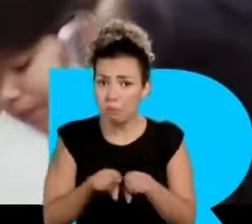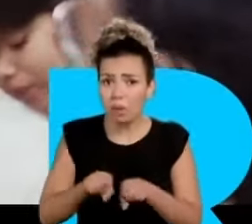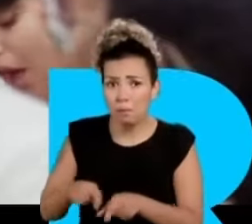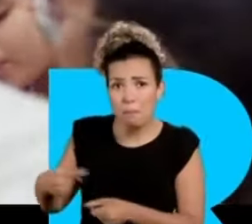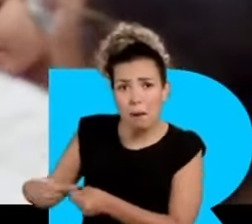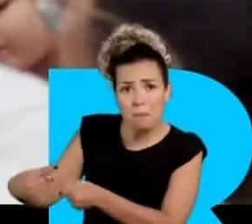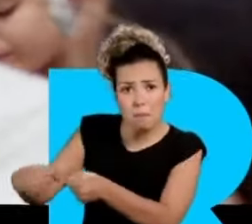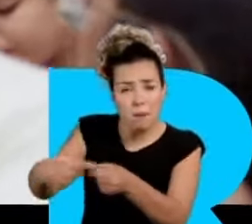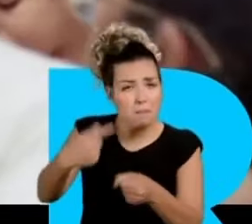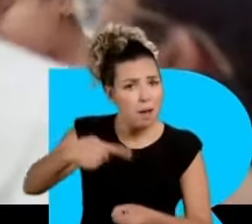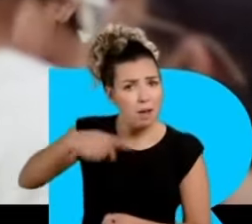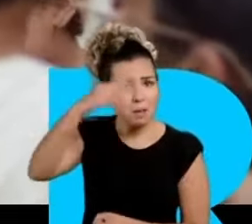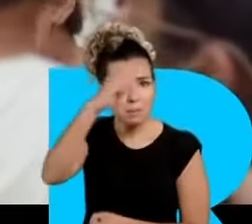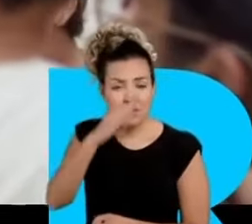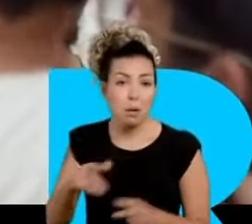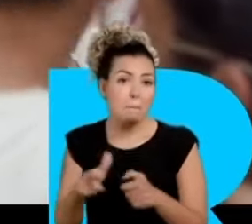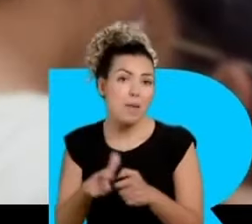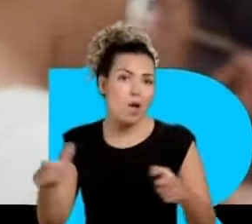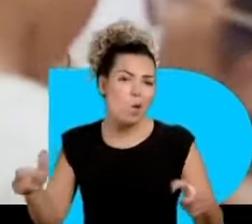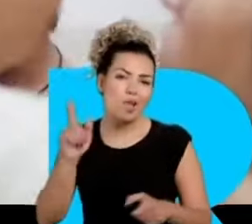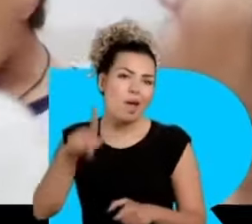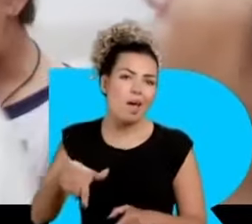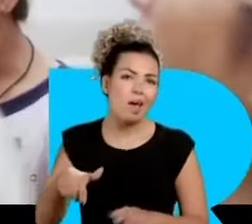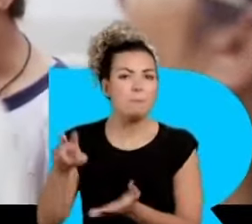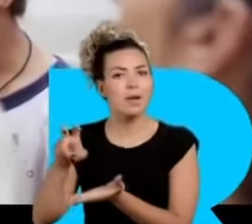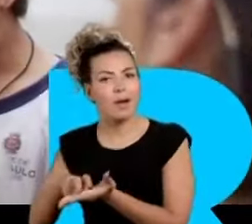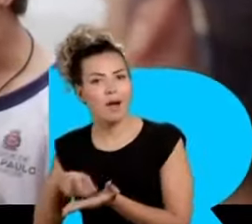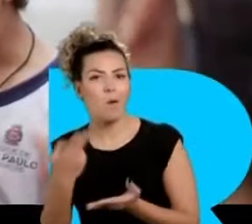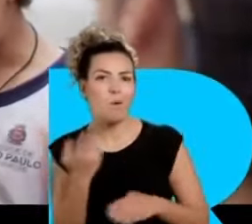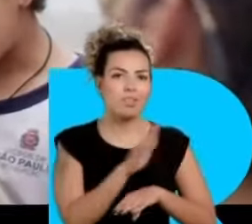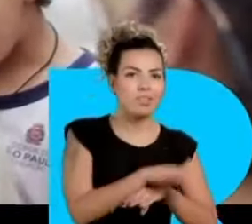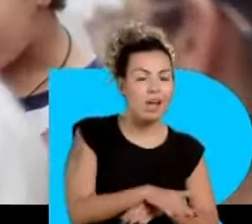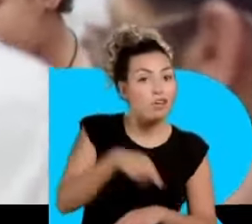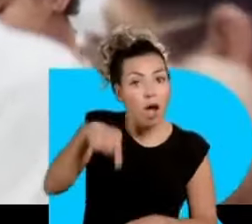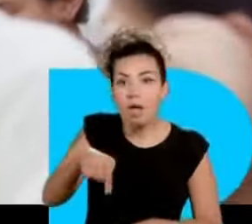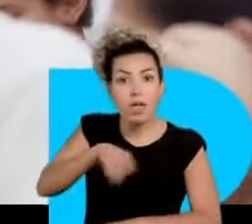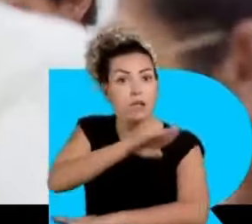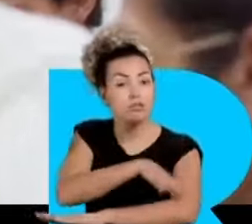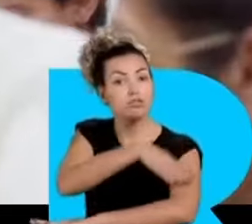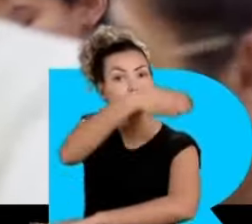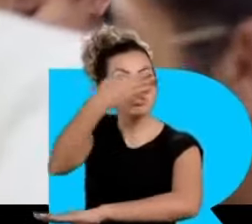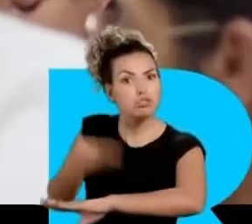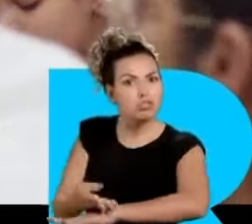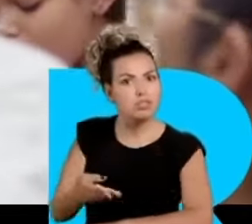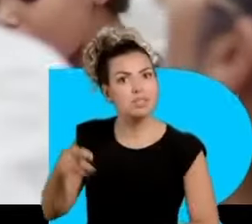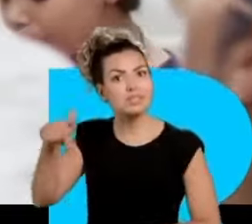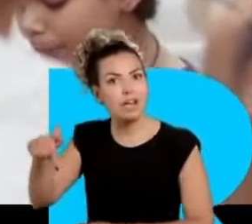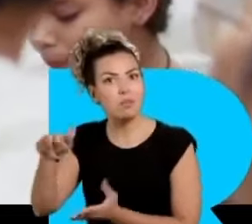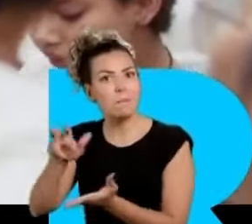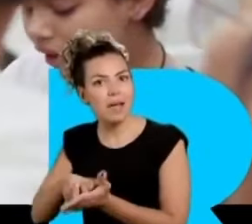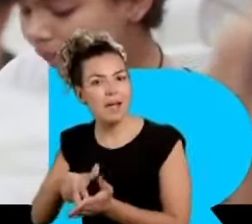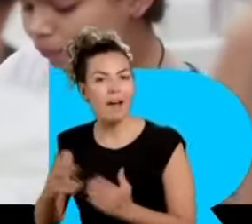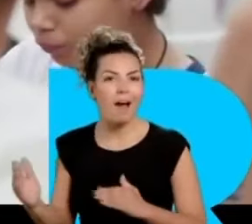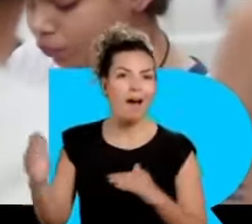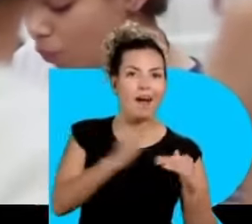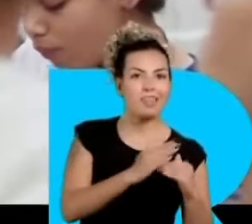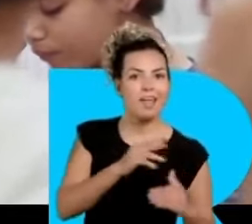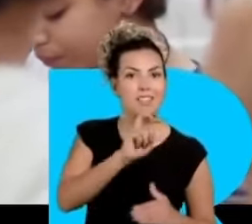maioria dos outros municípios do Brasil é meio período, das 8 às 12 ou das 12 às 17. Aqui não, aqui é das 7 às